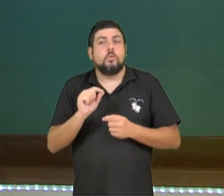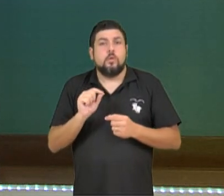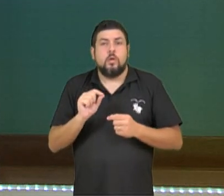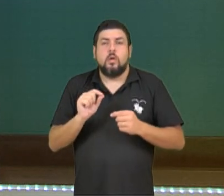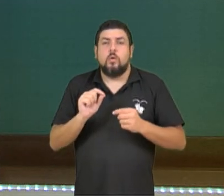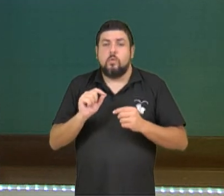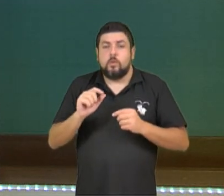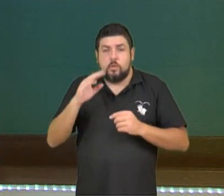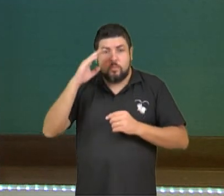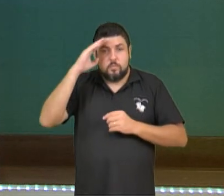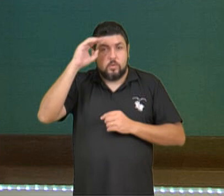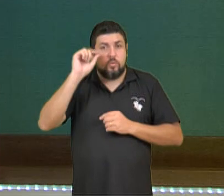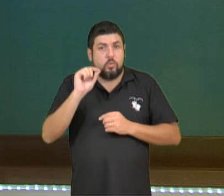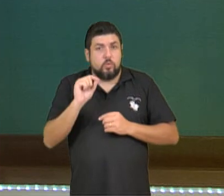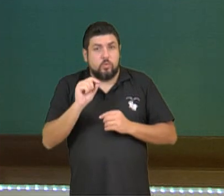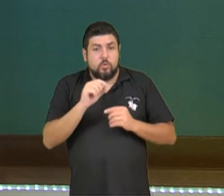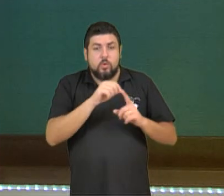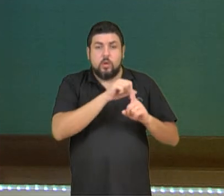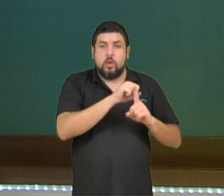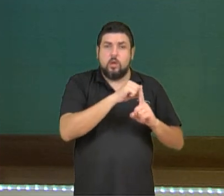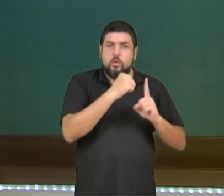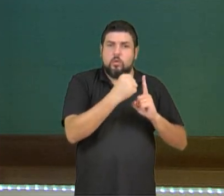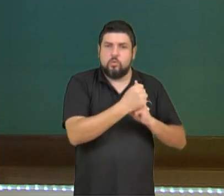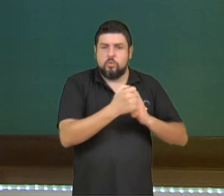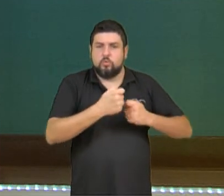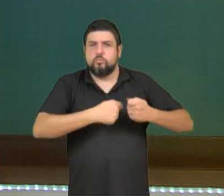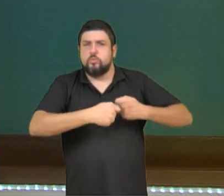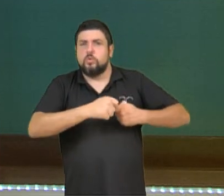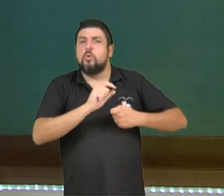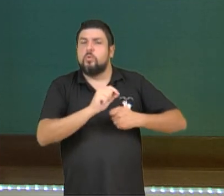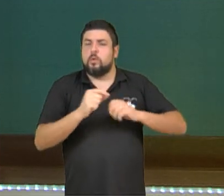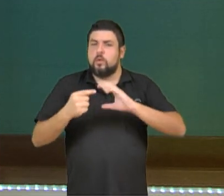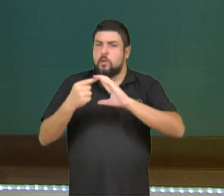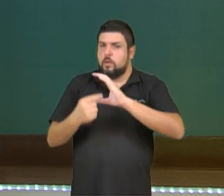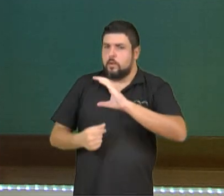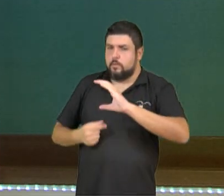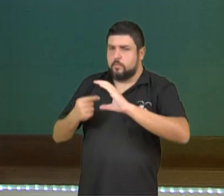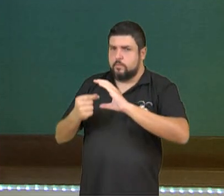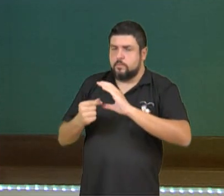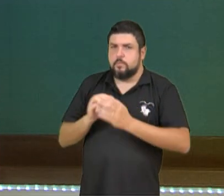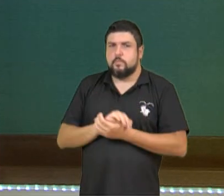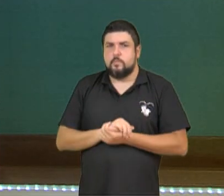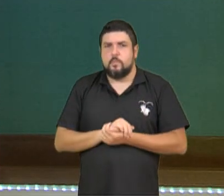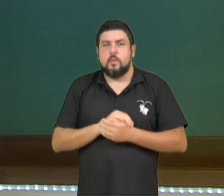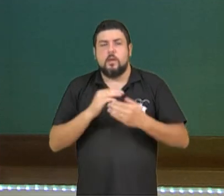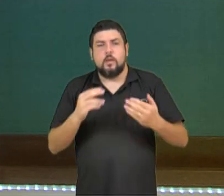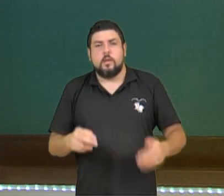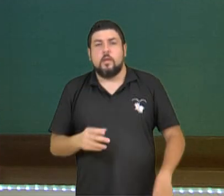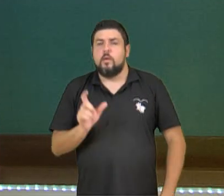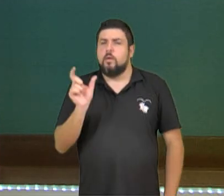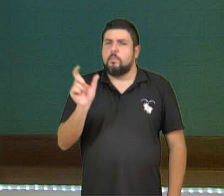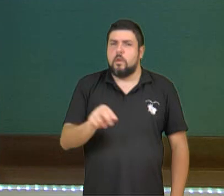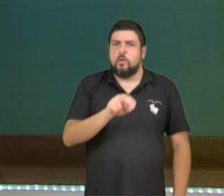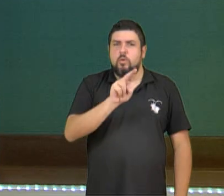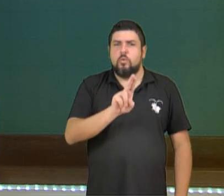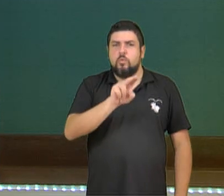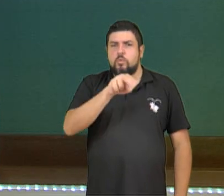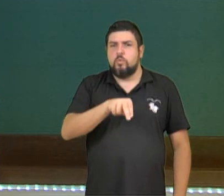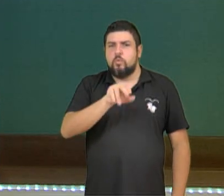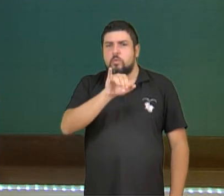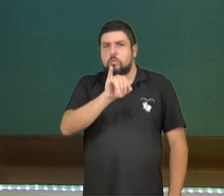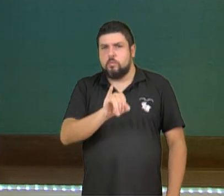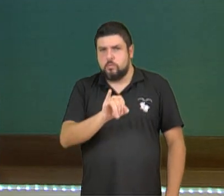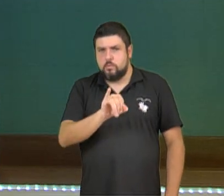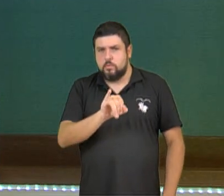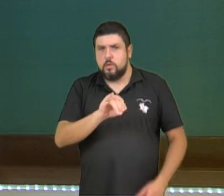principal, socioeconômico, que é o capitalismo. Por isso, na imagem aparece como UNE. Como são muitos